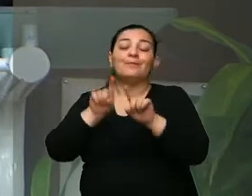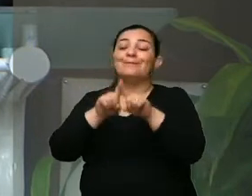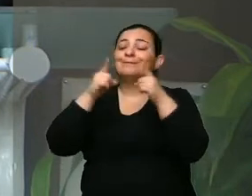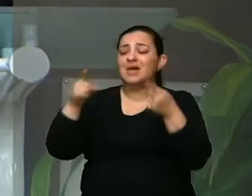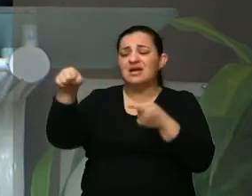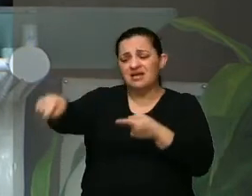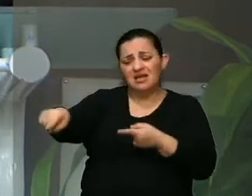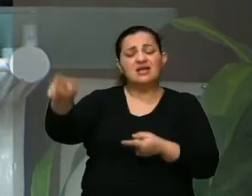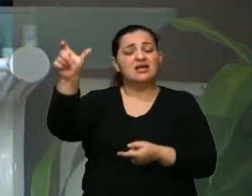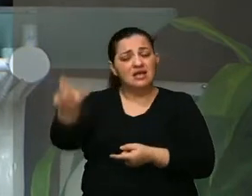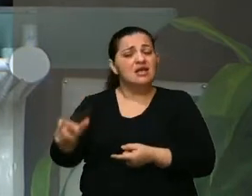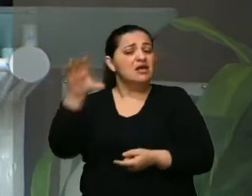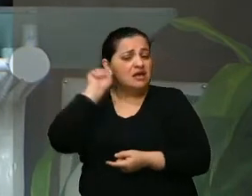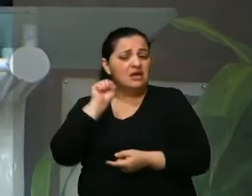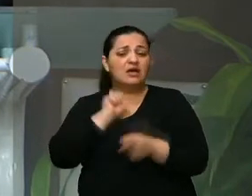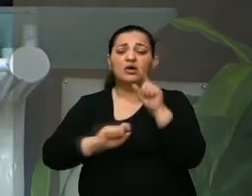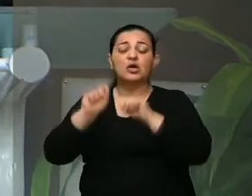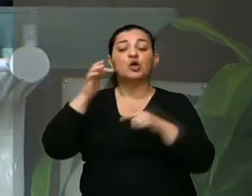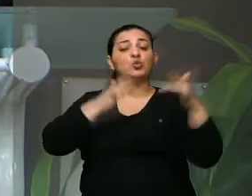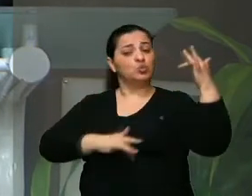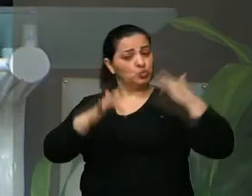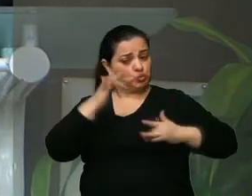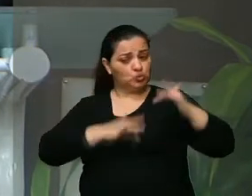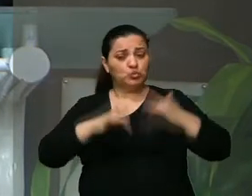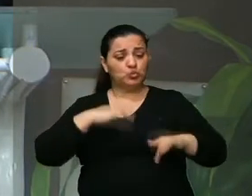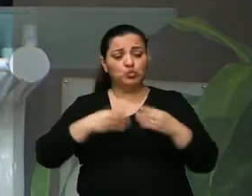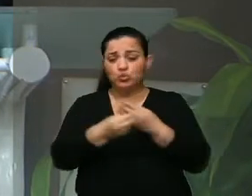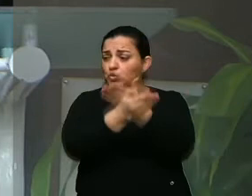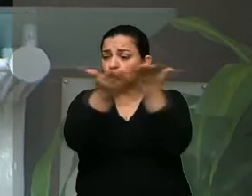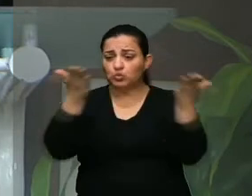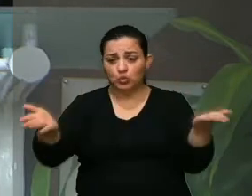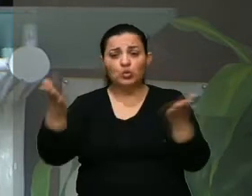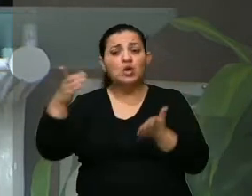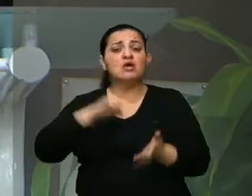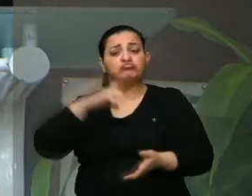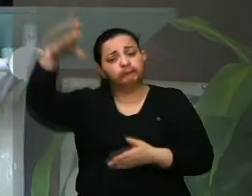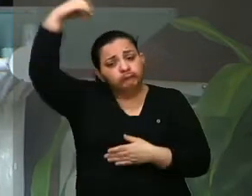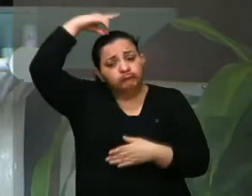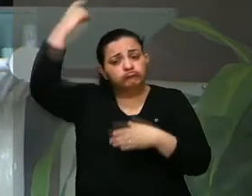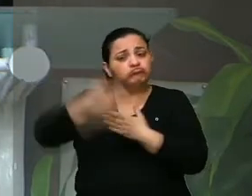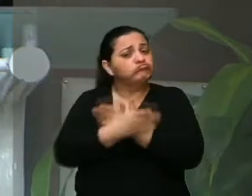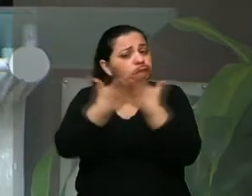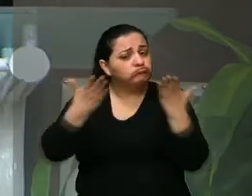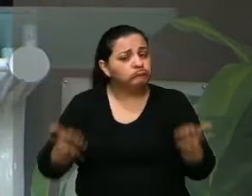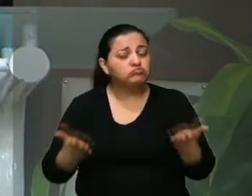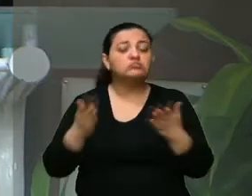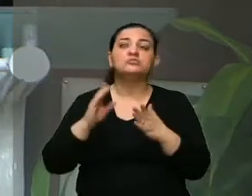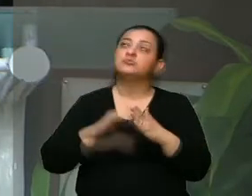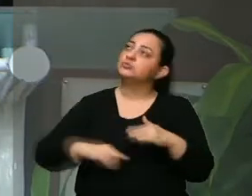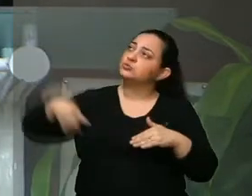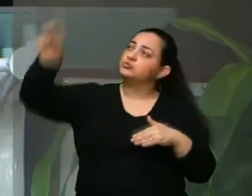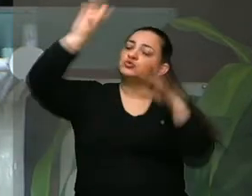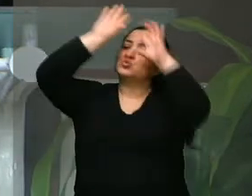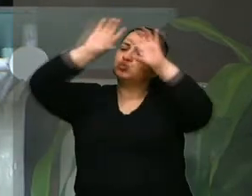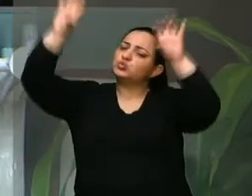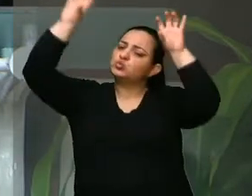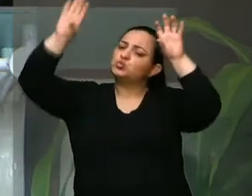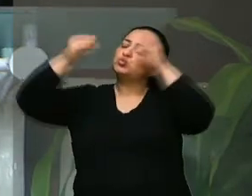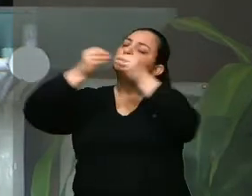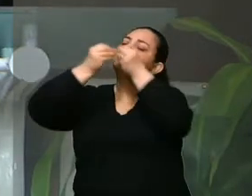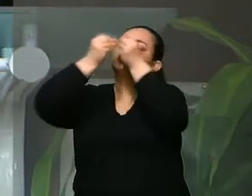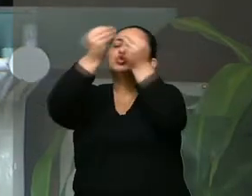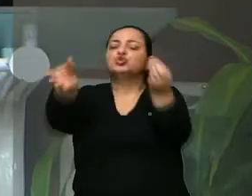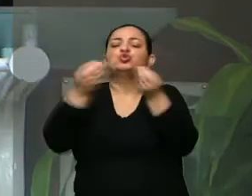ele ouve ele tem misericórdia para ti ele tem dons para ti ele foi aos céus e deu 12 aos